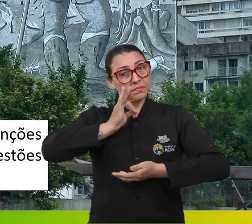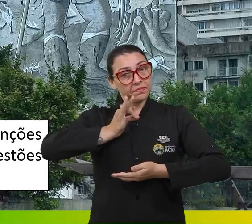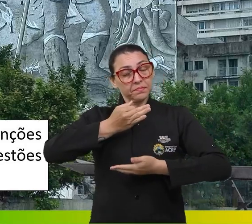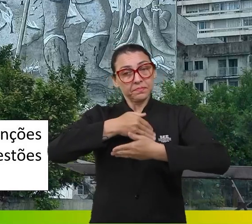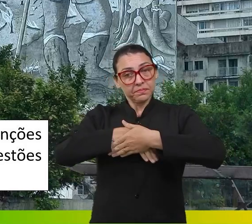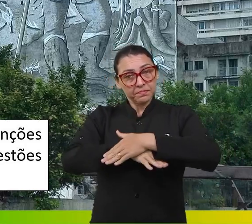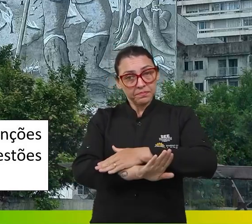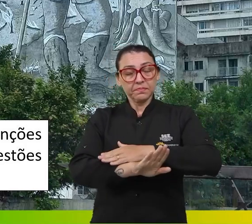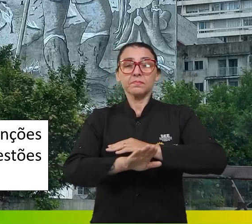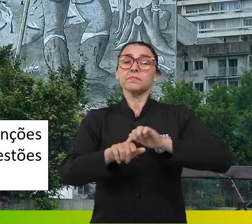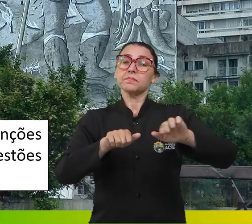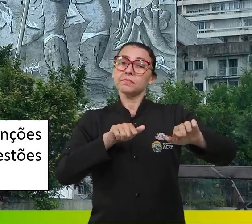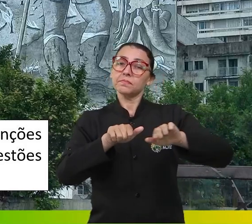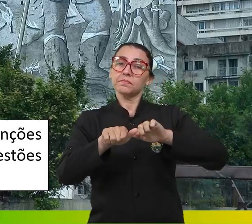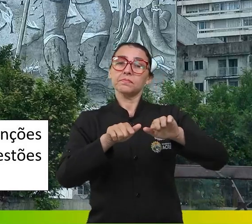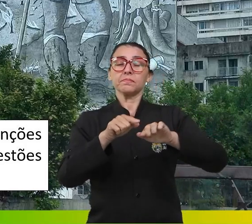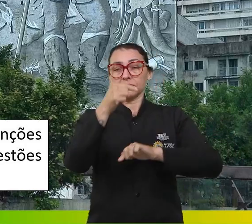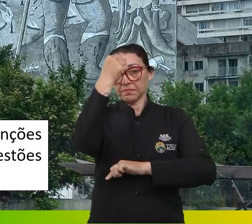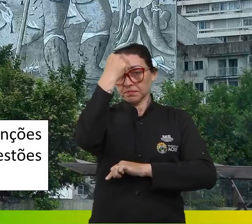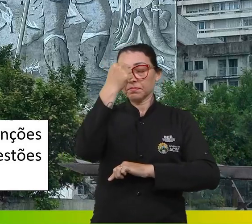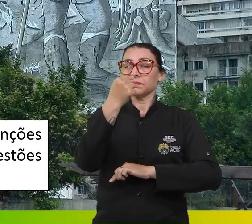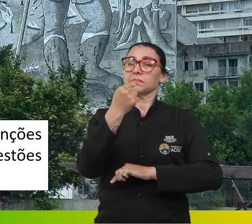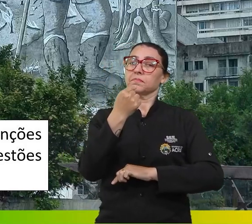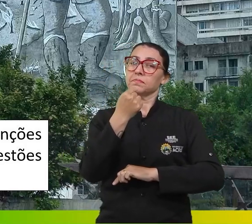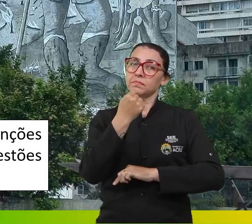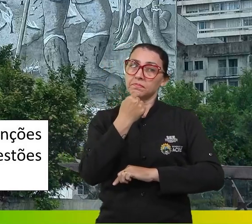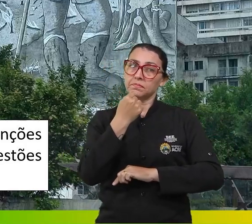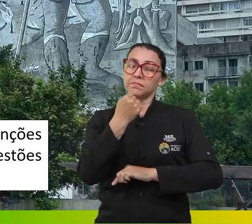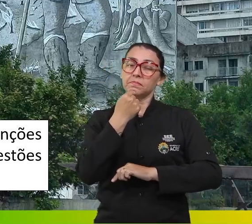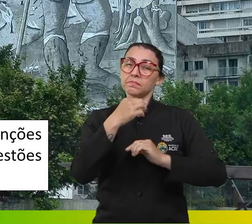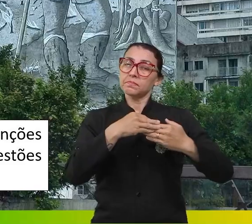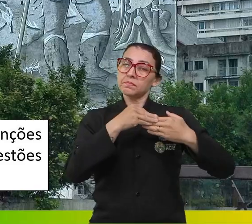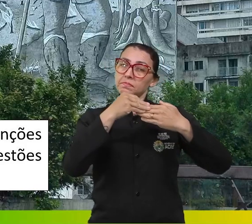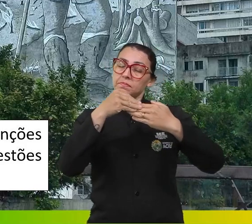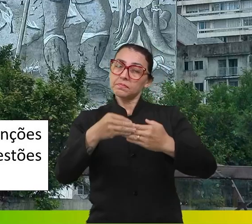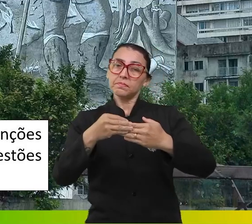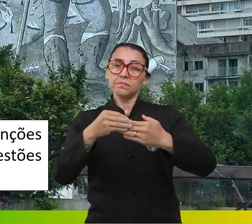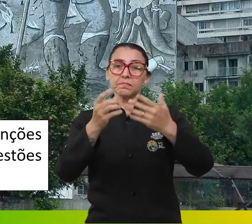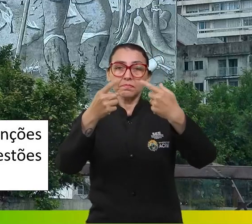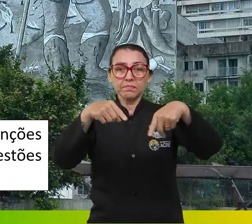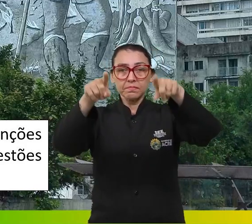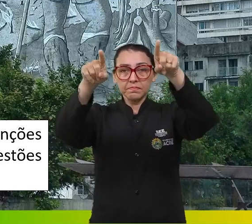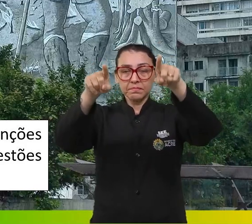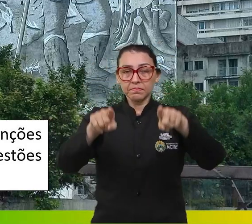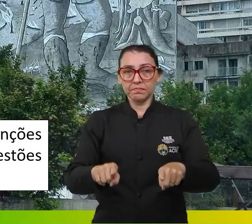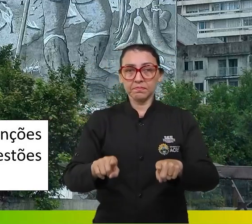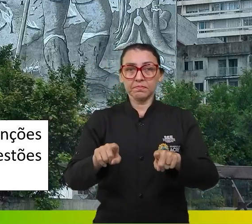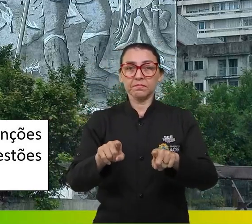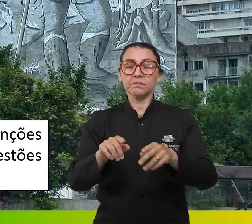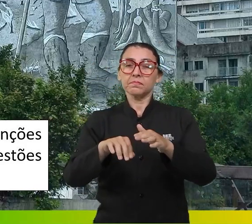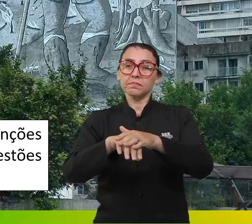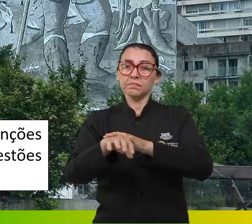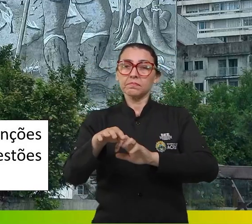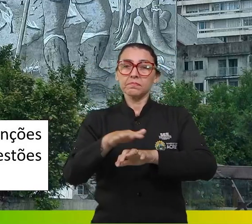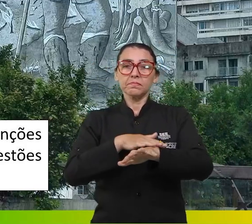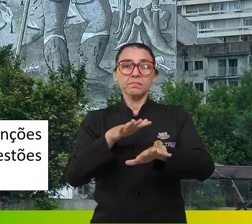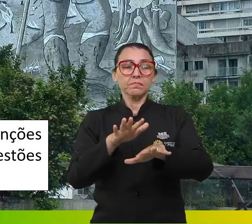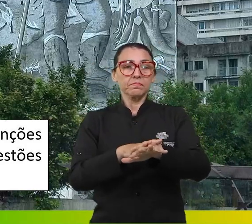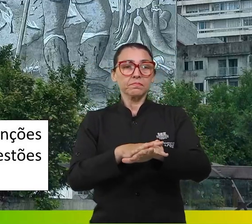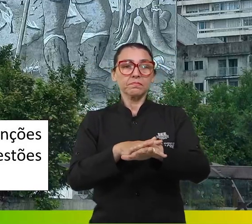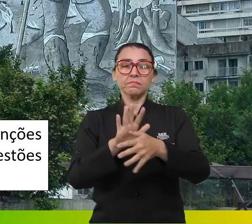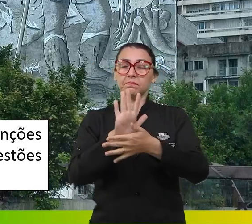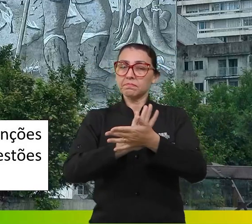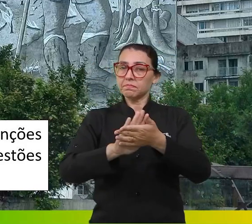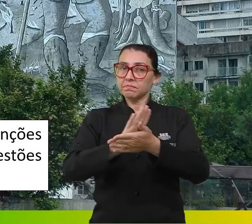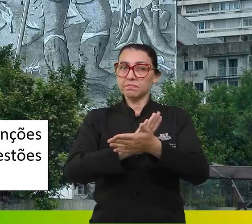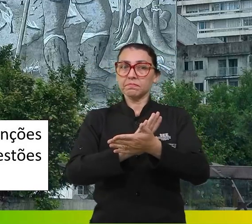costuma trabalhar essas imagens de forma crítica, trazendo aqui os trabalhadores com mãos e pés desproporcionais